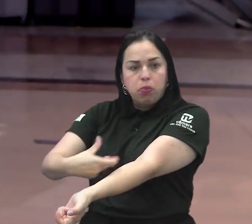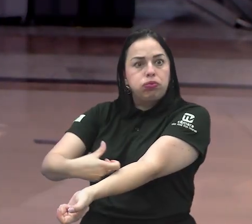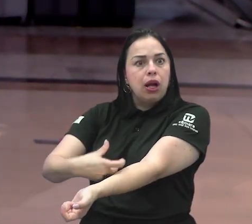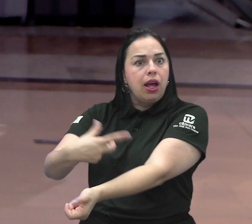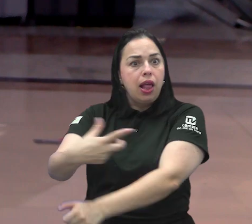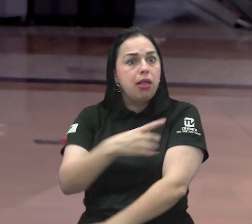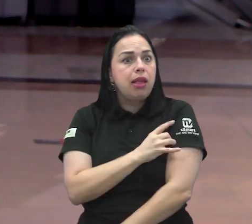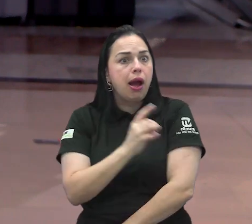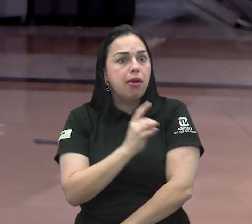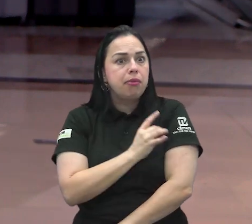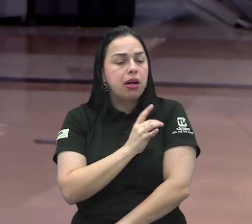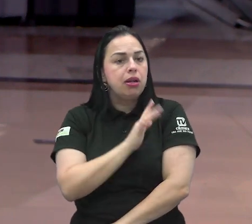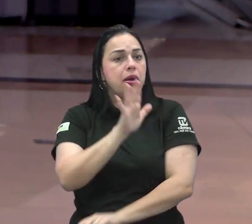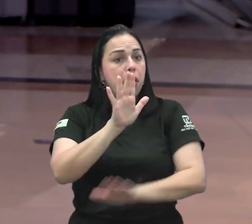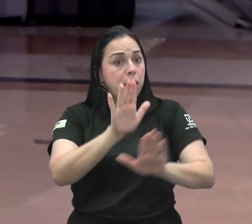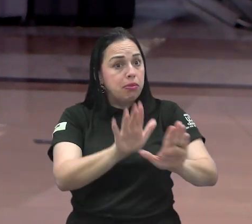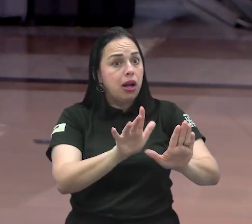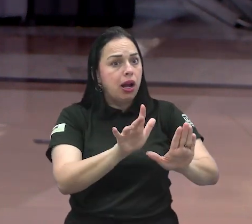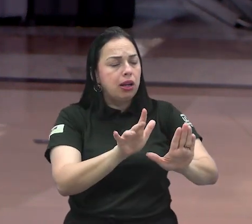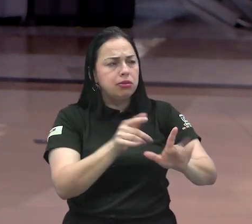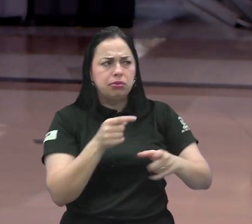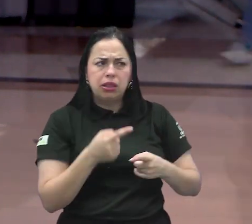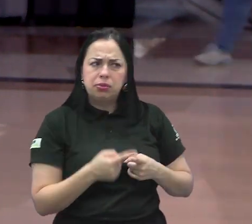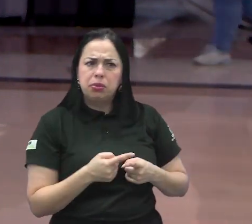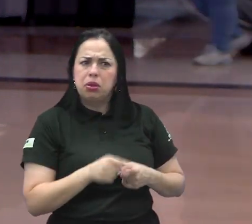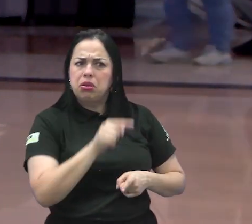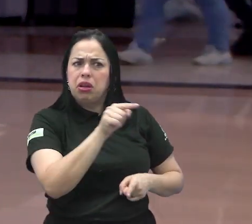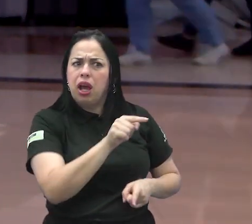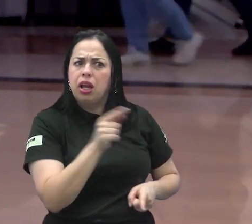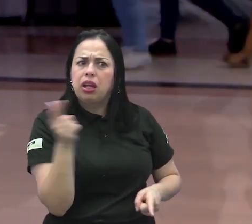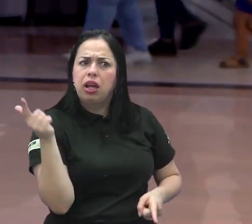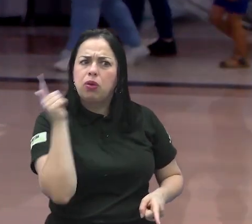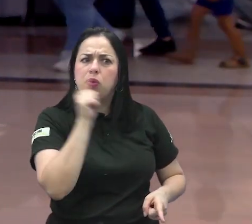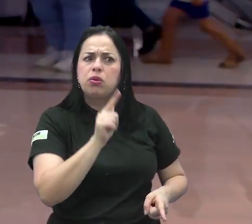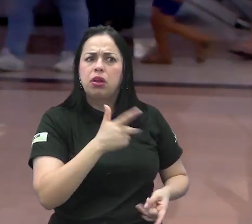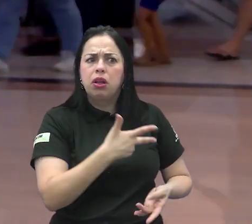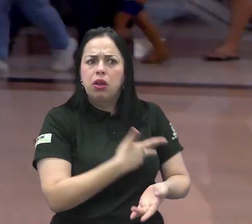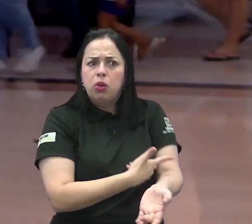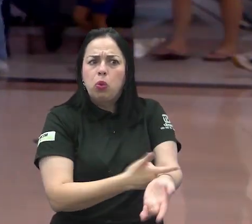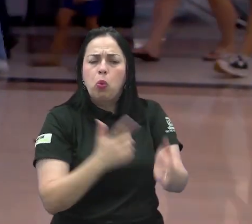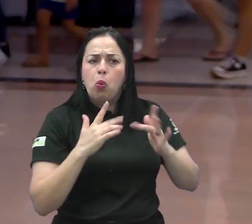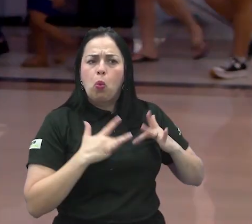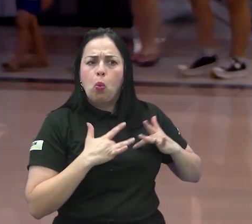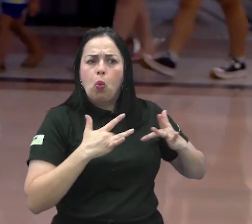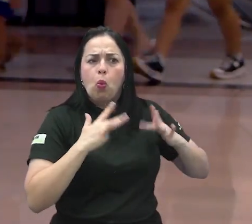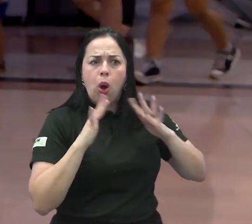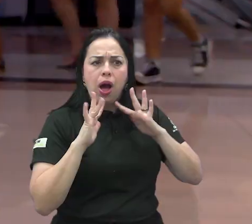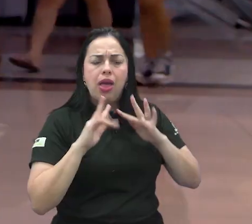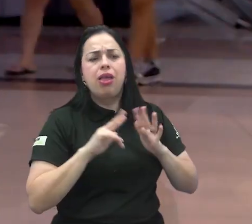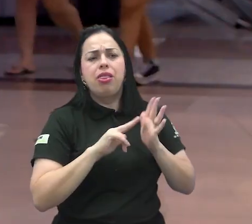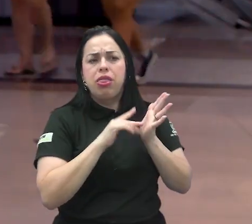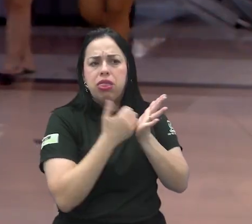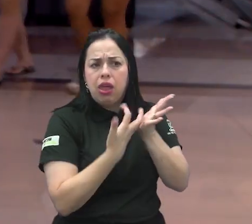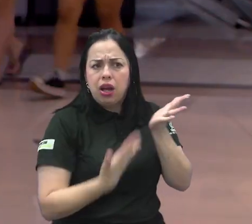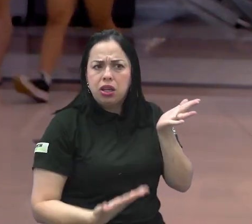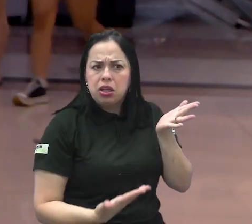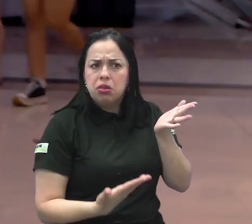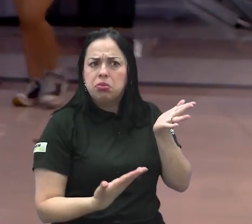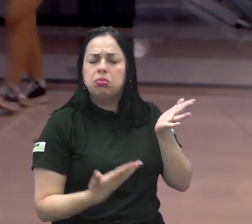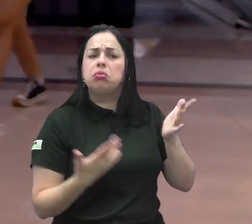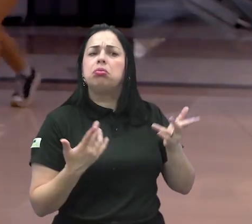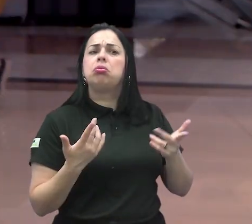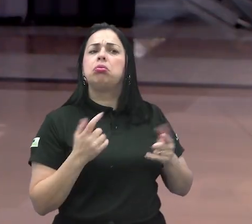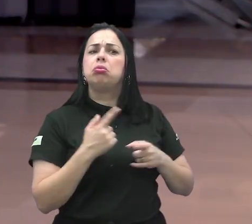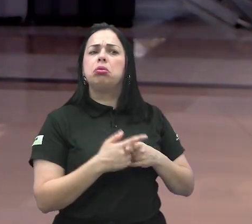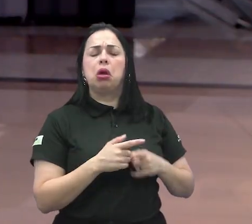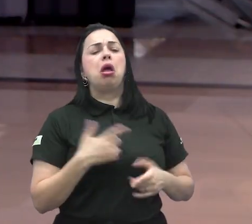de agulhas, injeções, e eu pensava, por que, né? Ele mesmo tendo esse medo, não deixar de